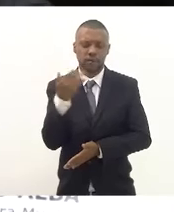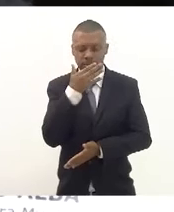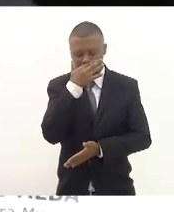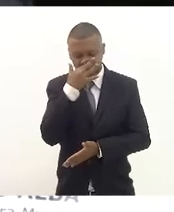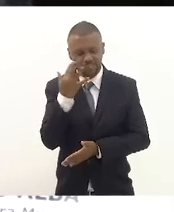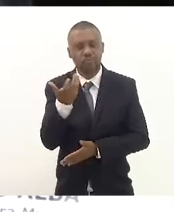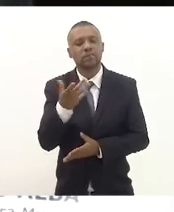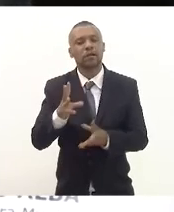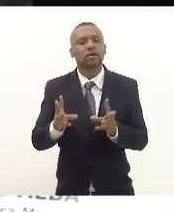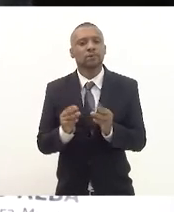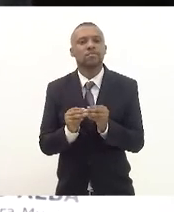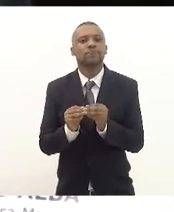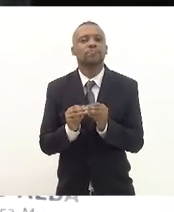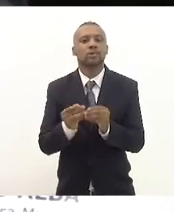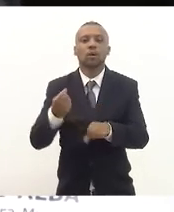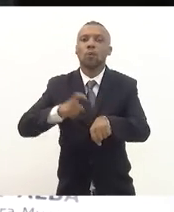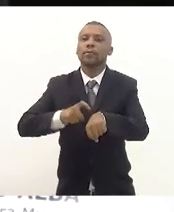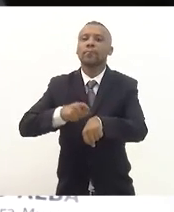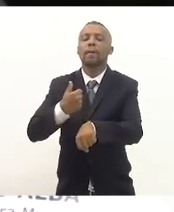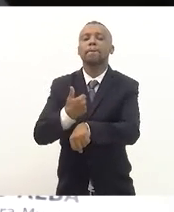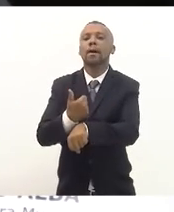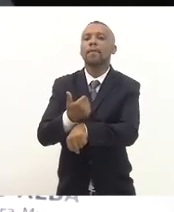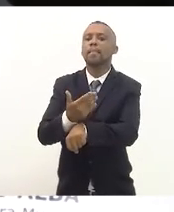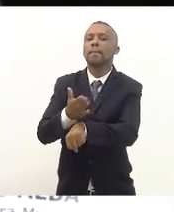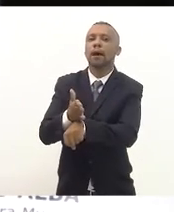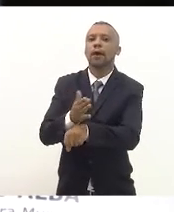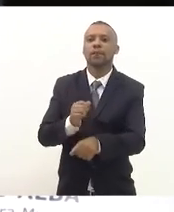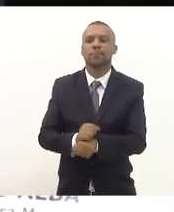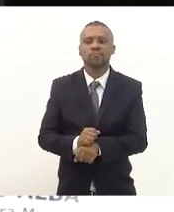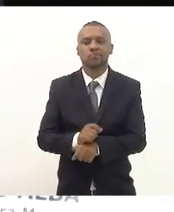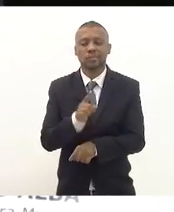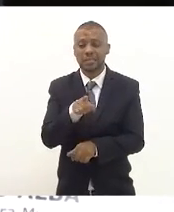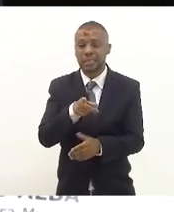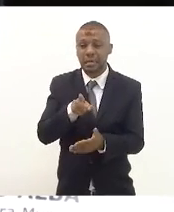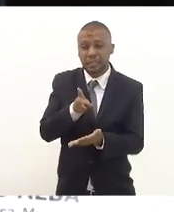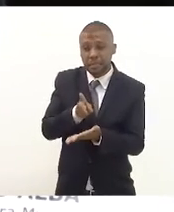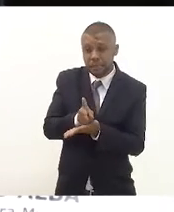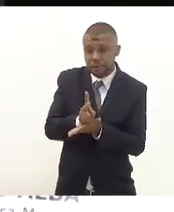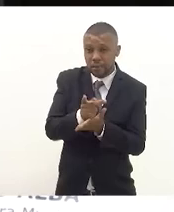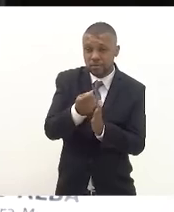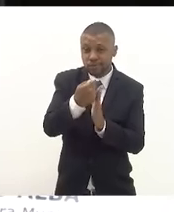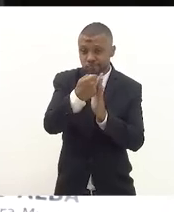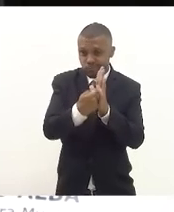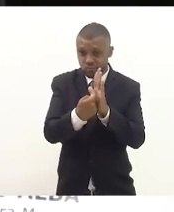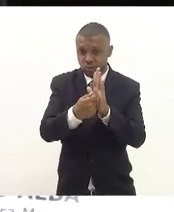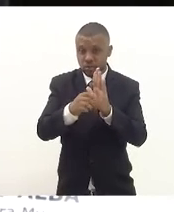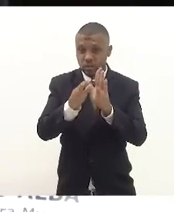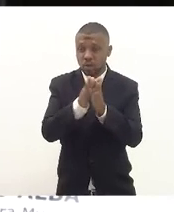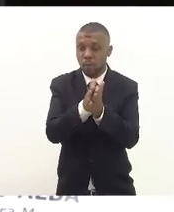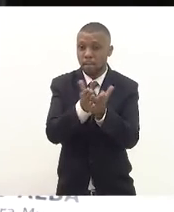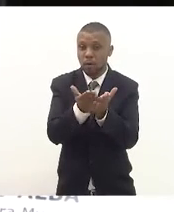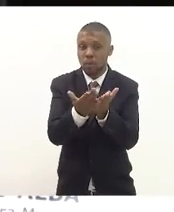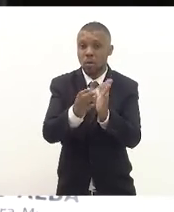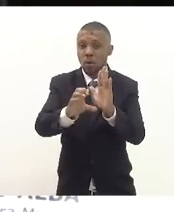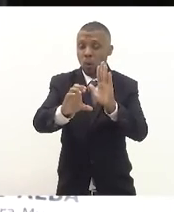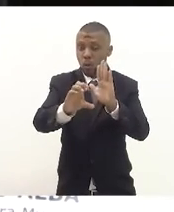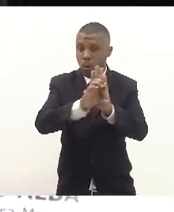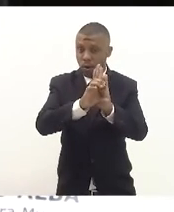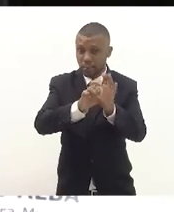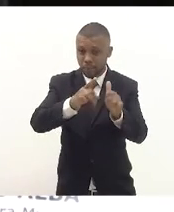ser bem breve porque ela tem o tempo tá passando e lá e imprimir esse mesmo de nesse mesmo item de Coríntios 1 primeiro